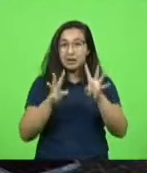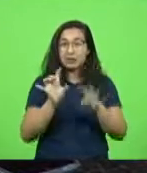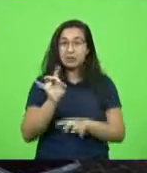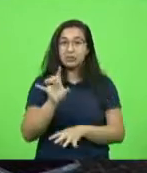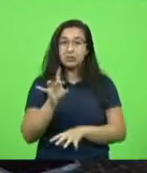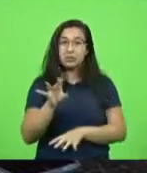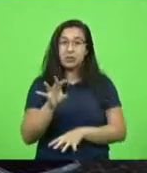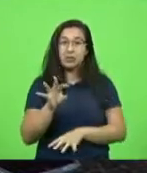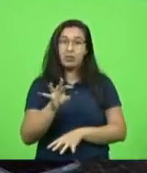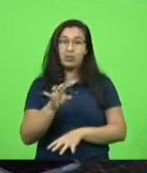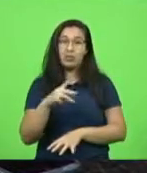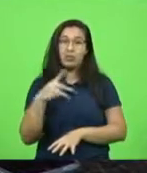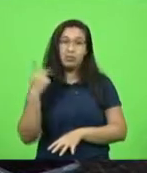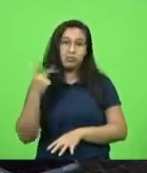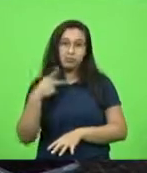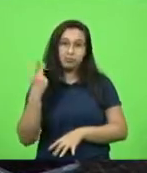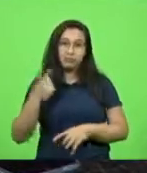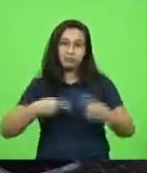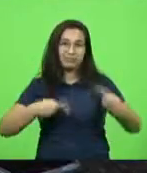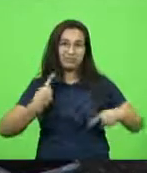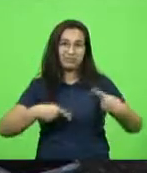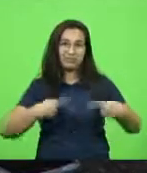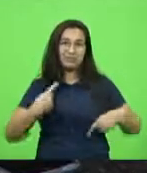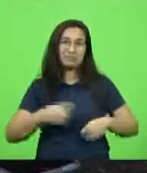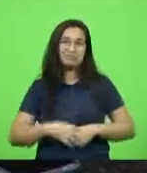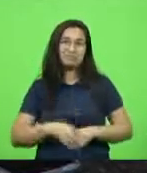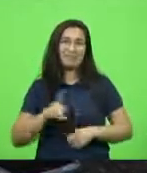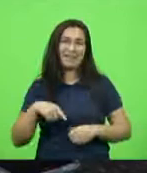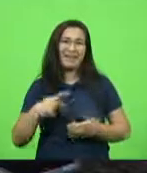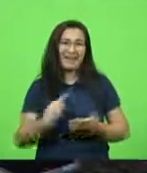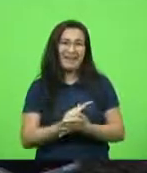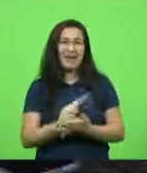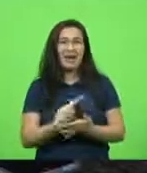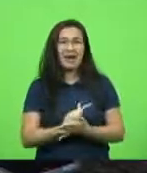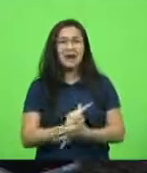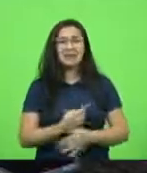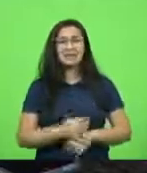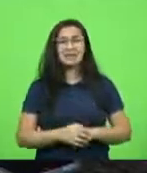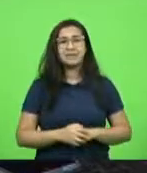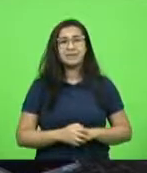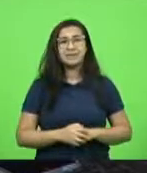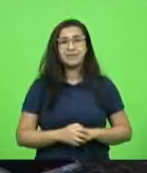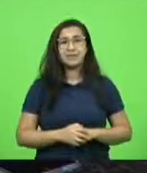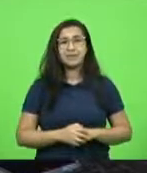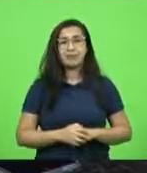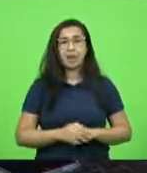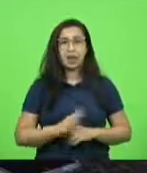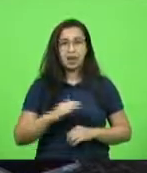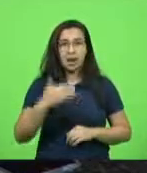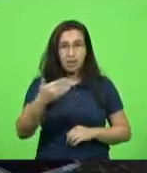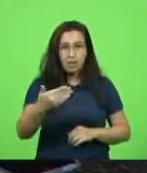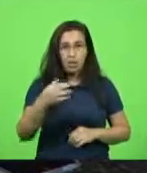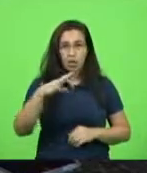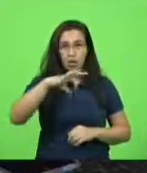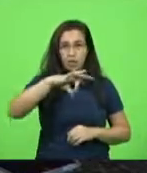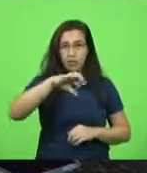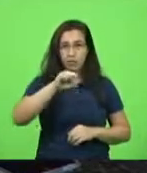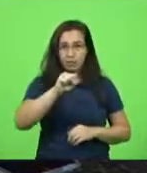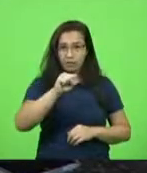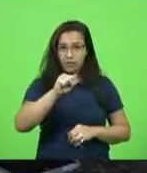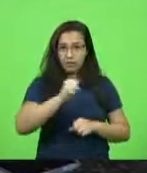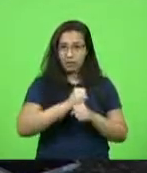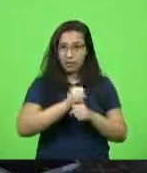sobre o assunto que é muito errado né muito errado mesmo depois de 98 nós passamos